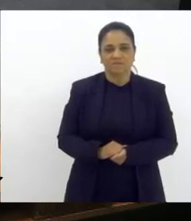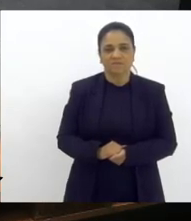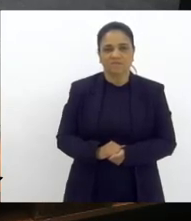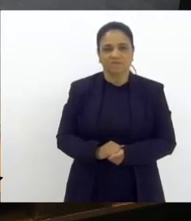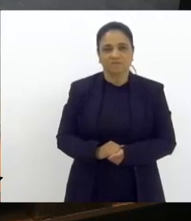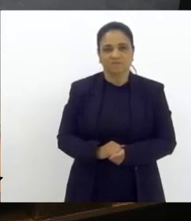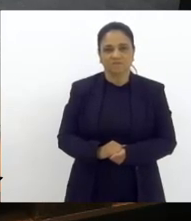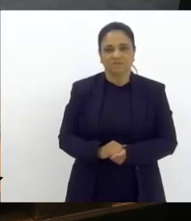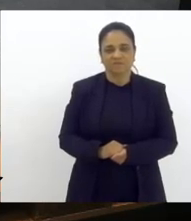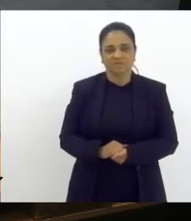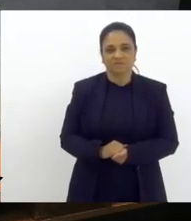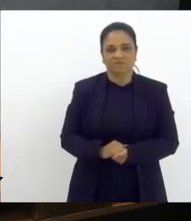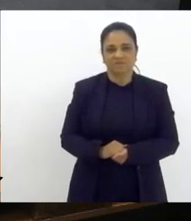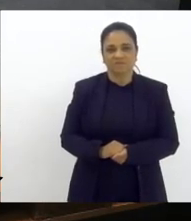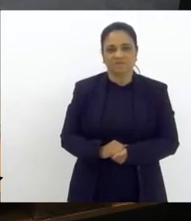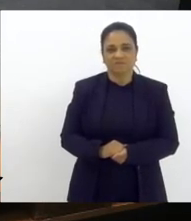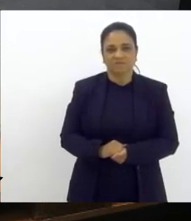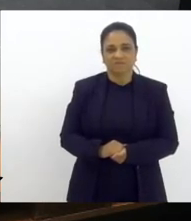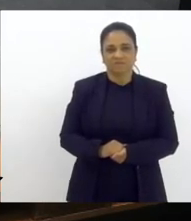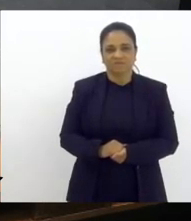não isso agora